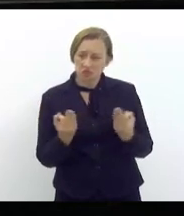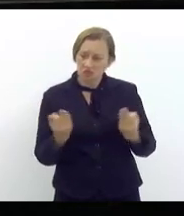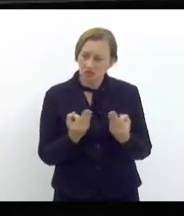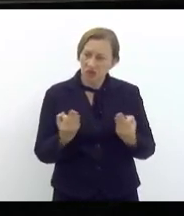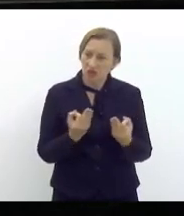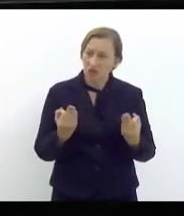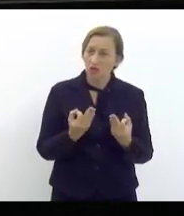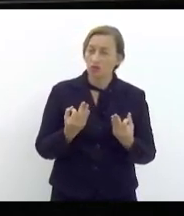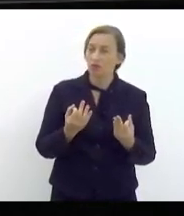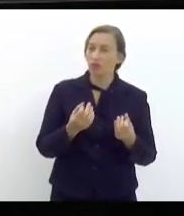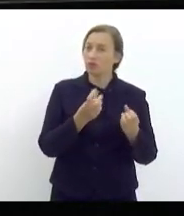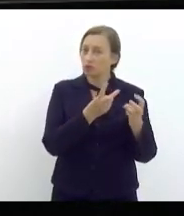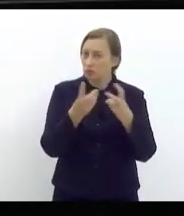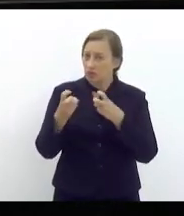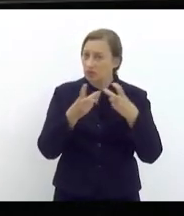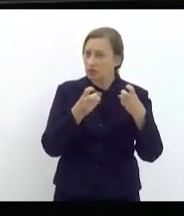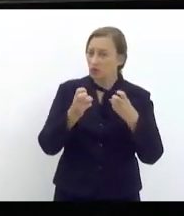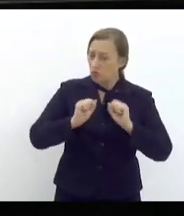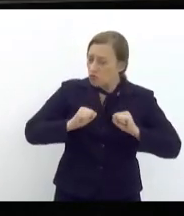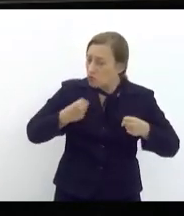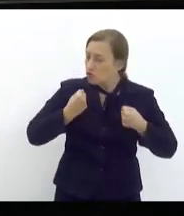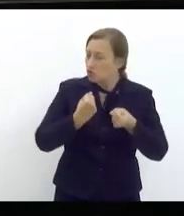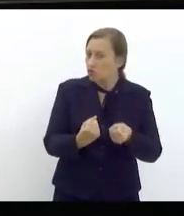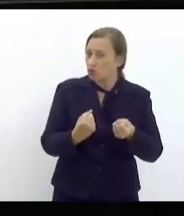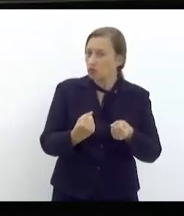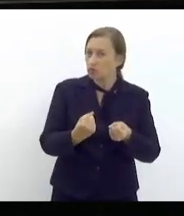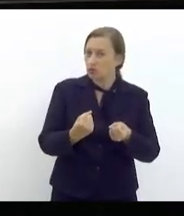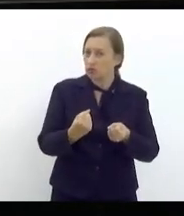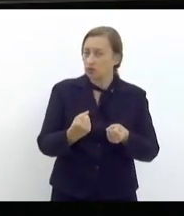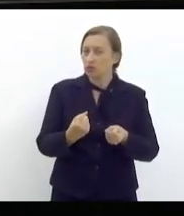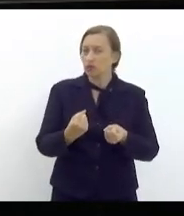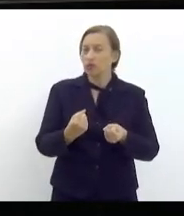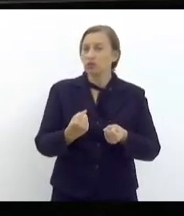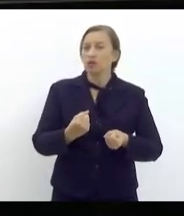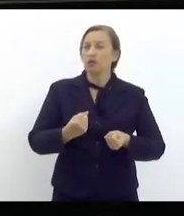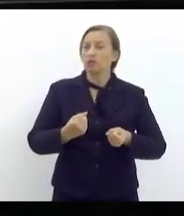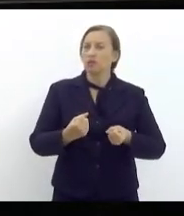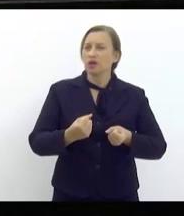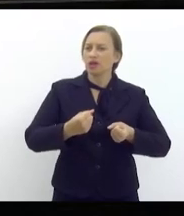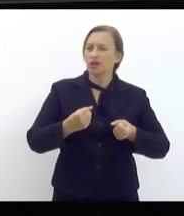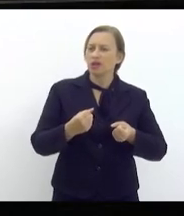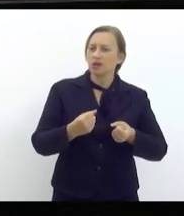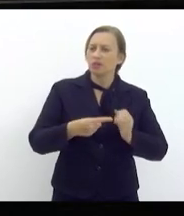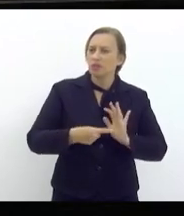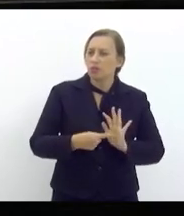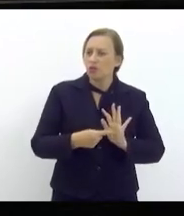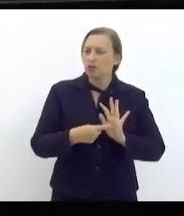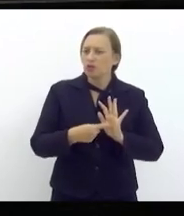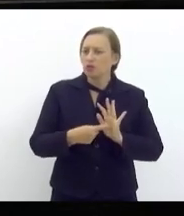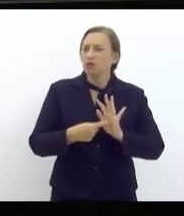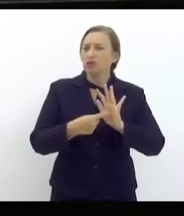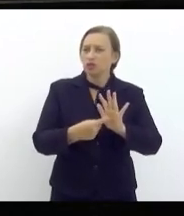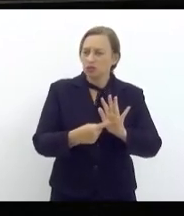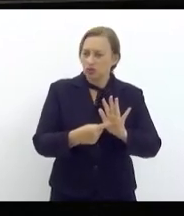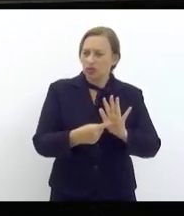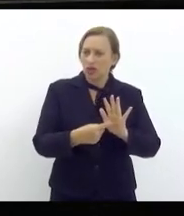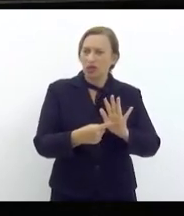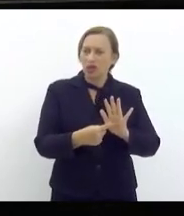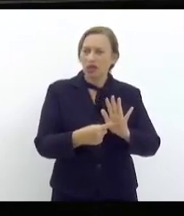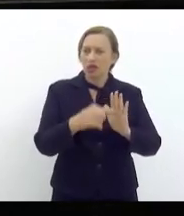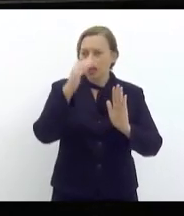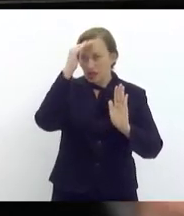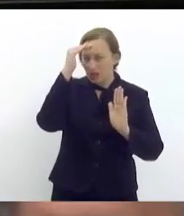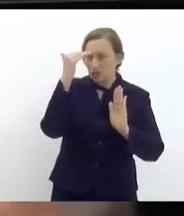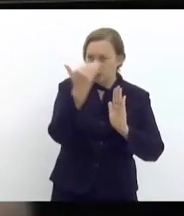ao nosso ver, o esforço para contemplar as reivindicações e prioridade dos deputados e das